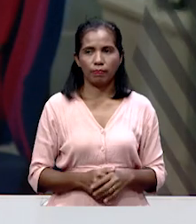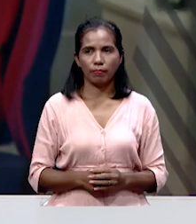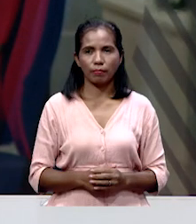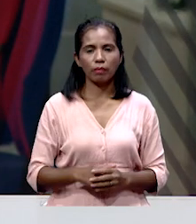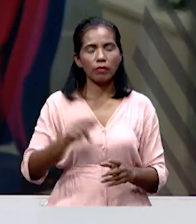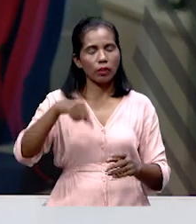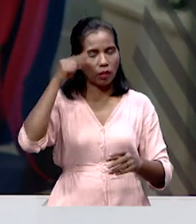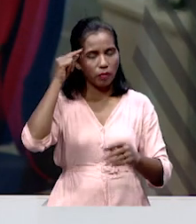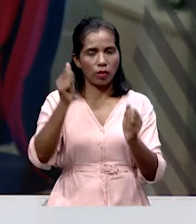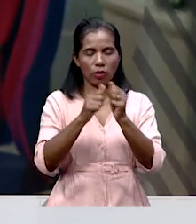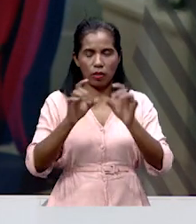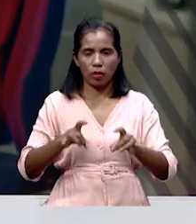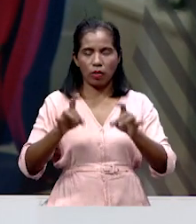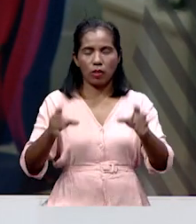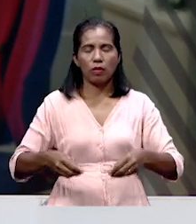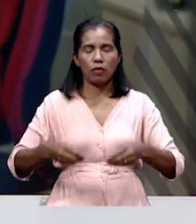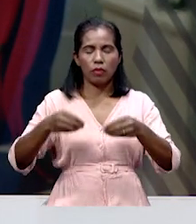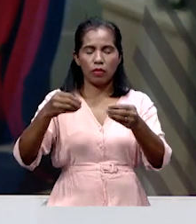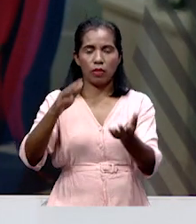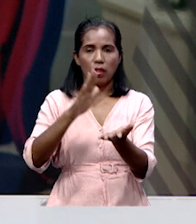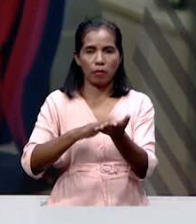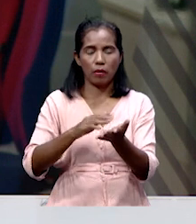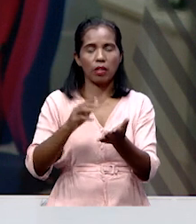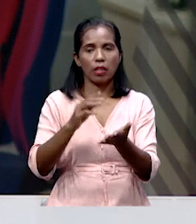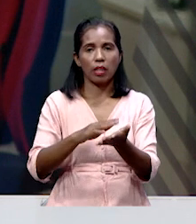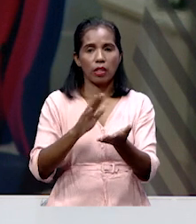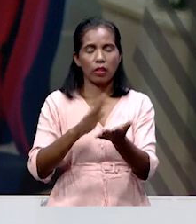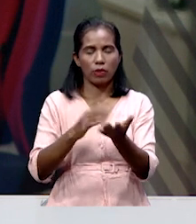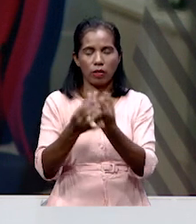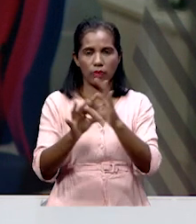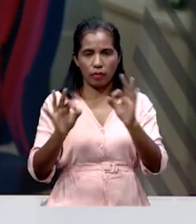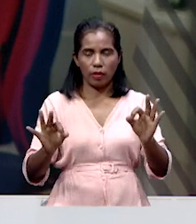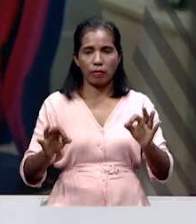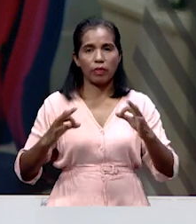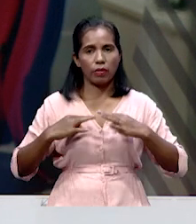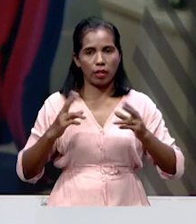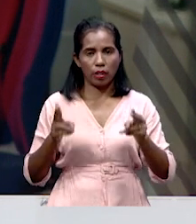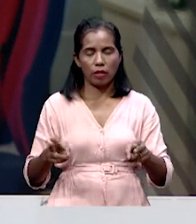Governo Austrália se facilita bolsa estudo para veterano no mártir Sirianyuan.